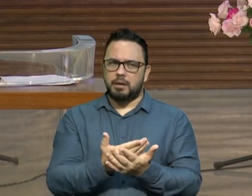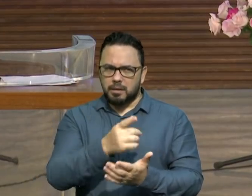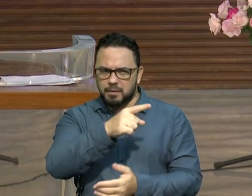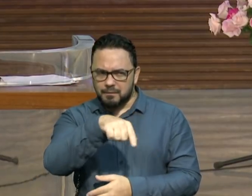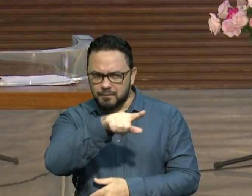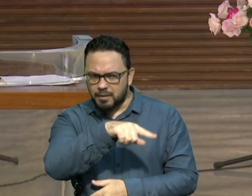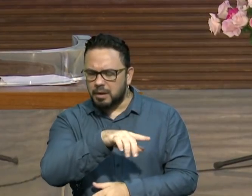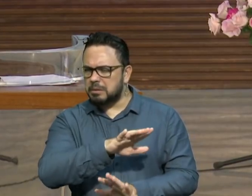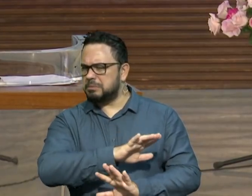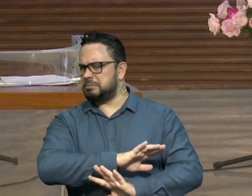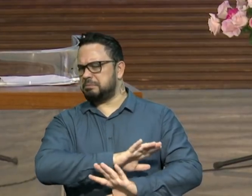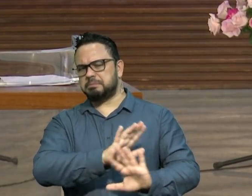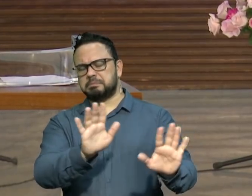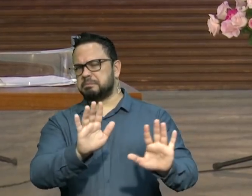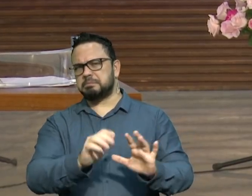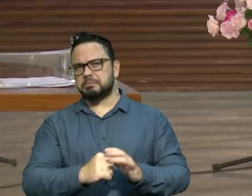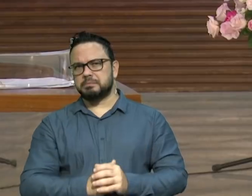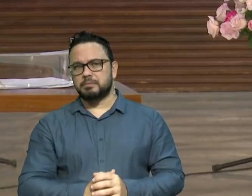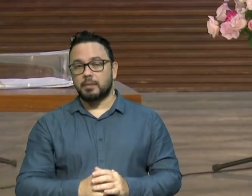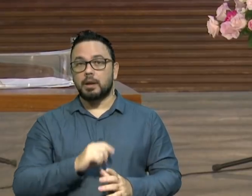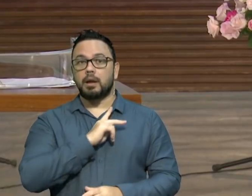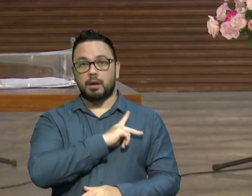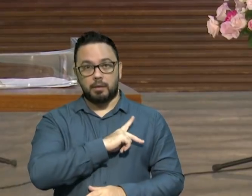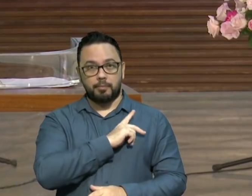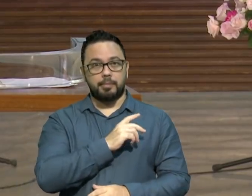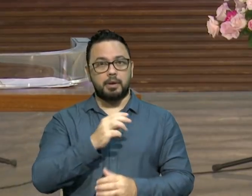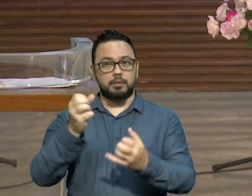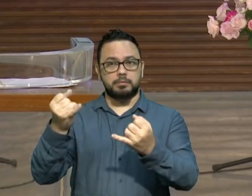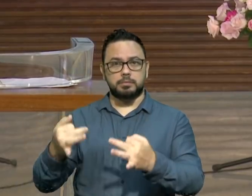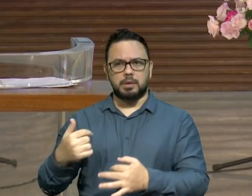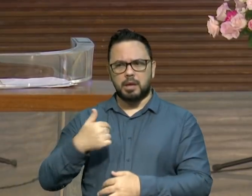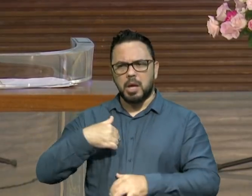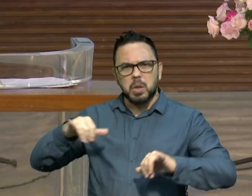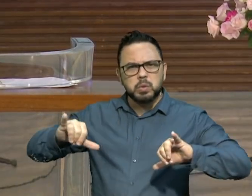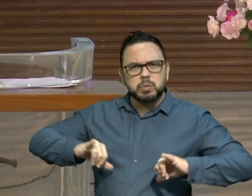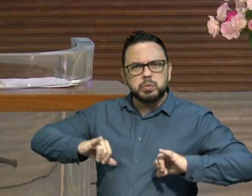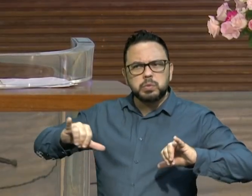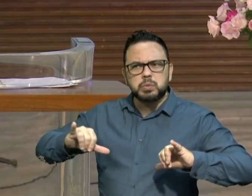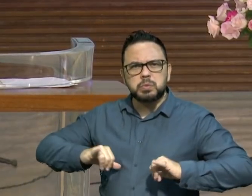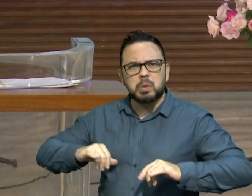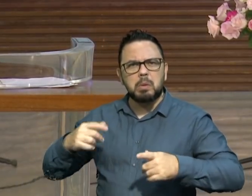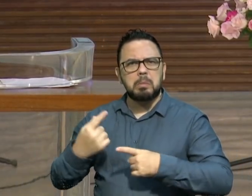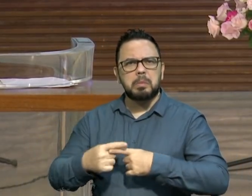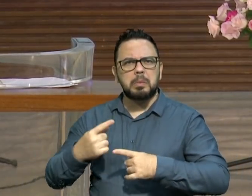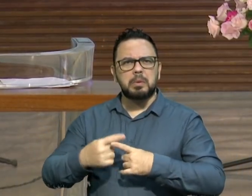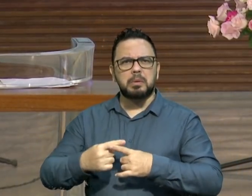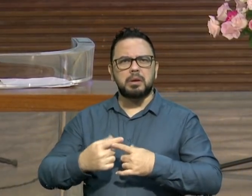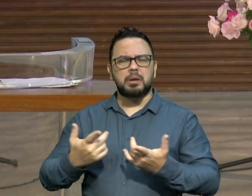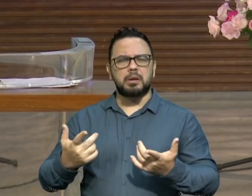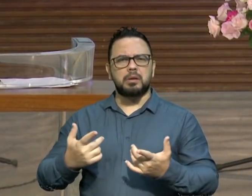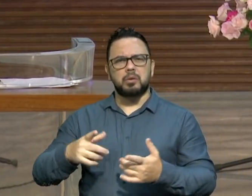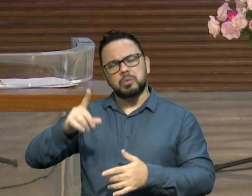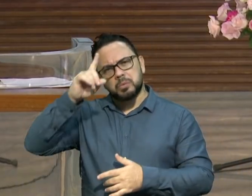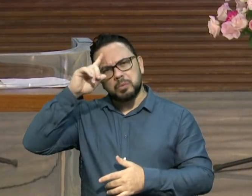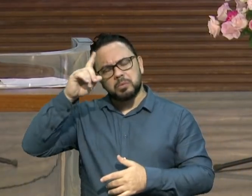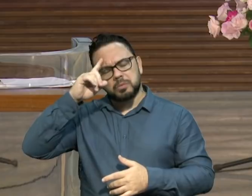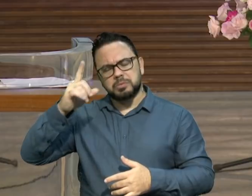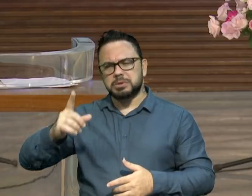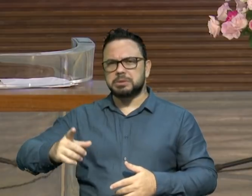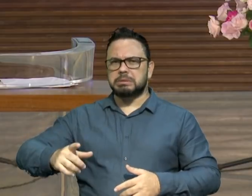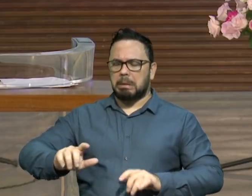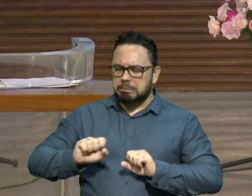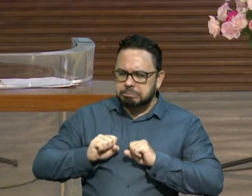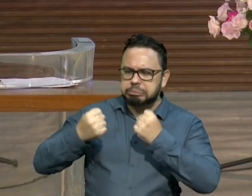razão para pegar depois Paulo vai dizer assim por que que eu sofro morro cada dia do meu corpo dando o meu sangue